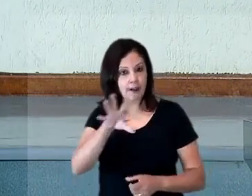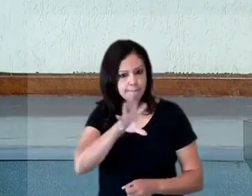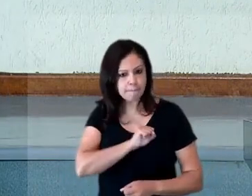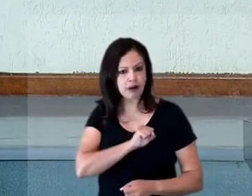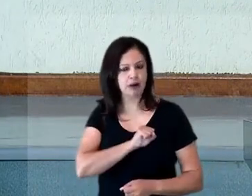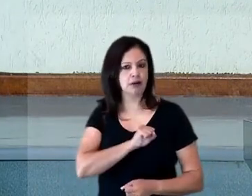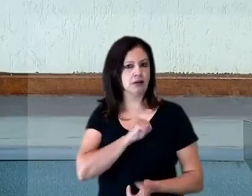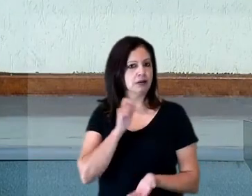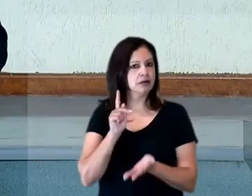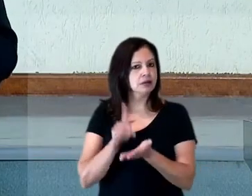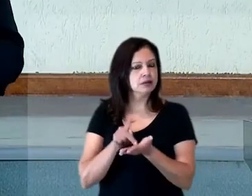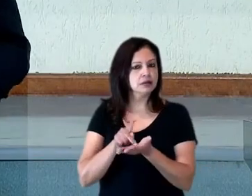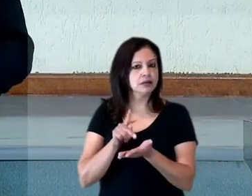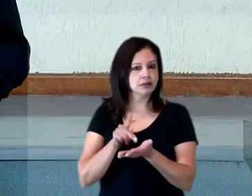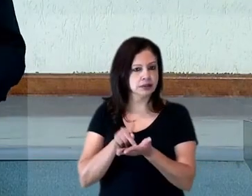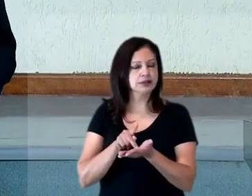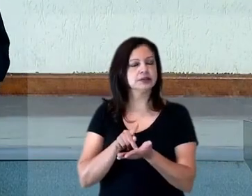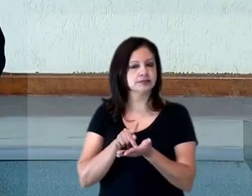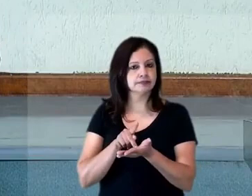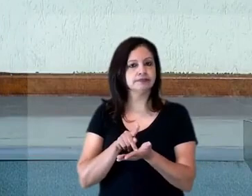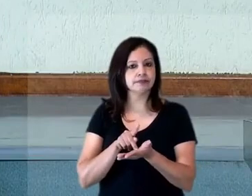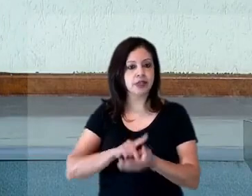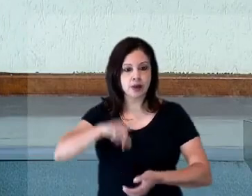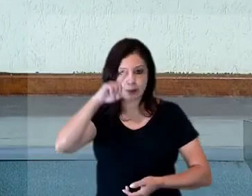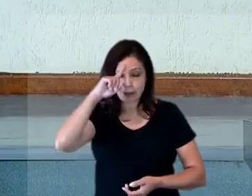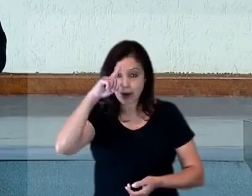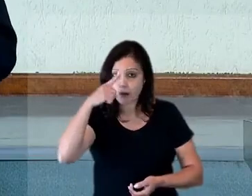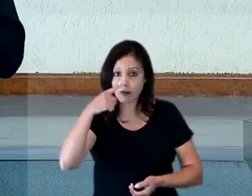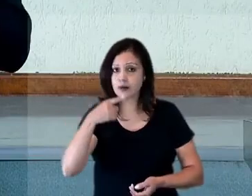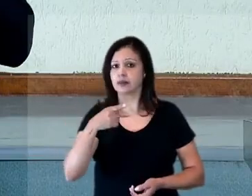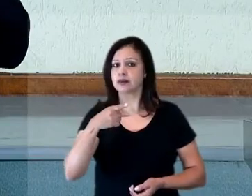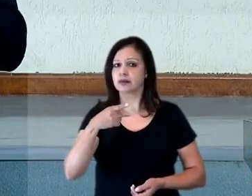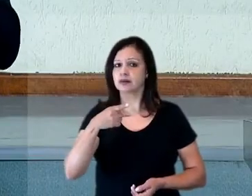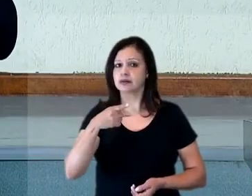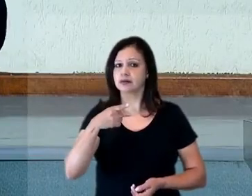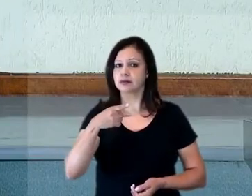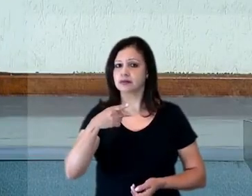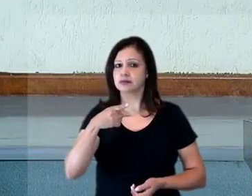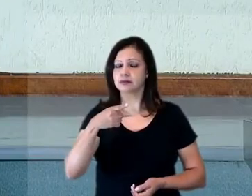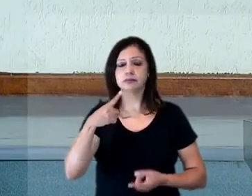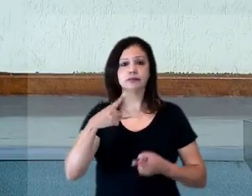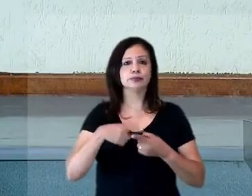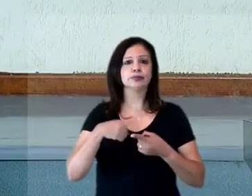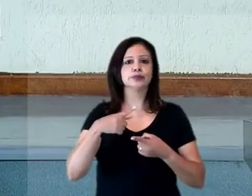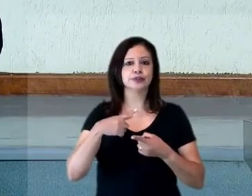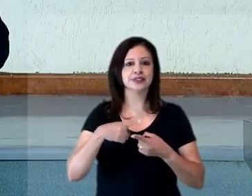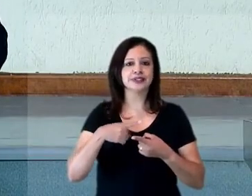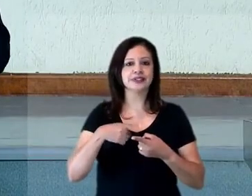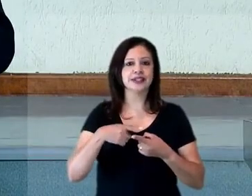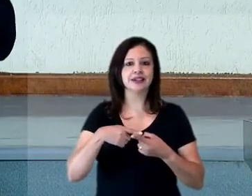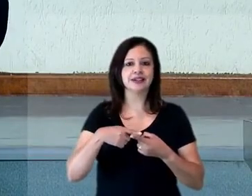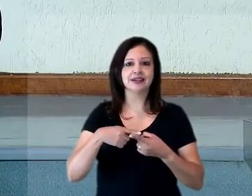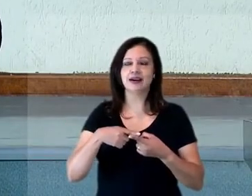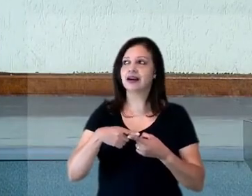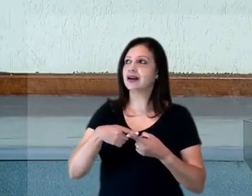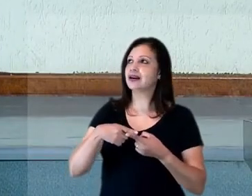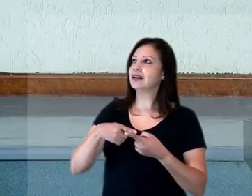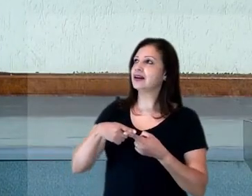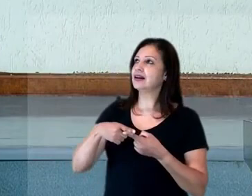ordenança inquestionável de Jesus para que o homem se aproxime mais do caráter santo